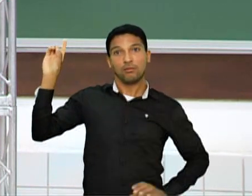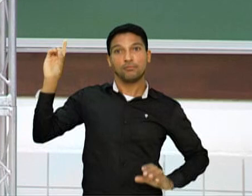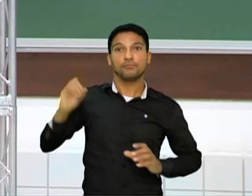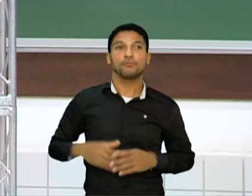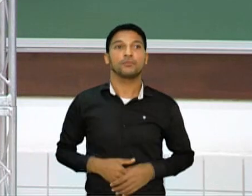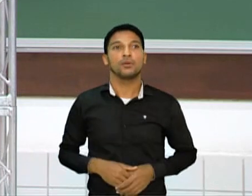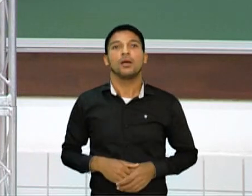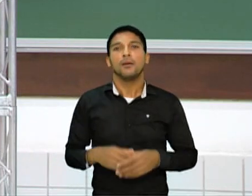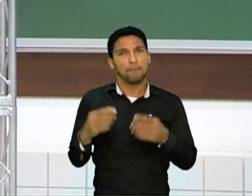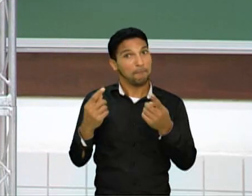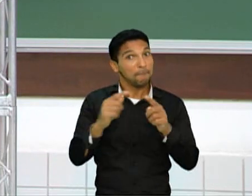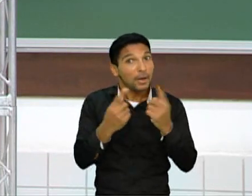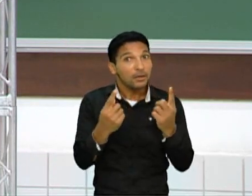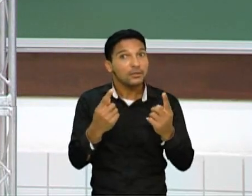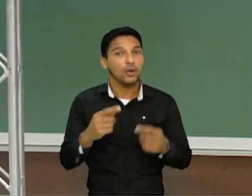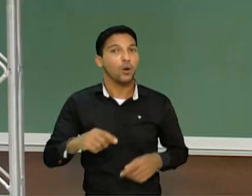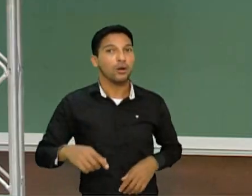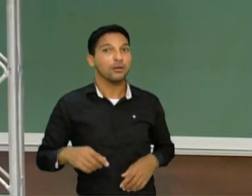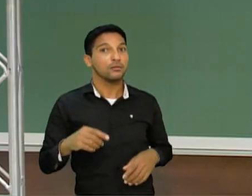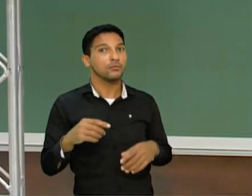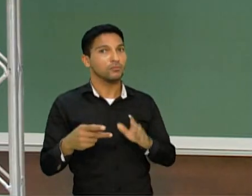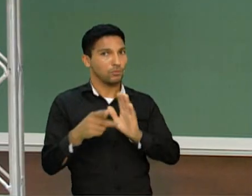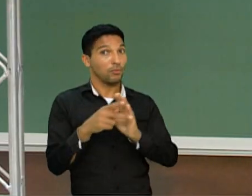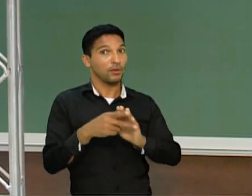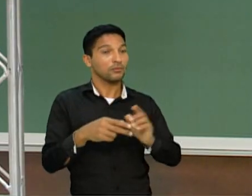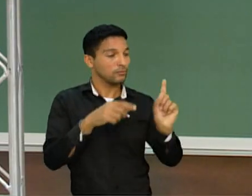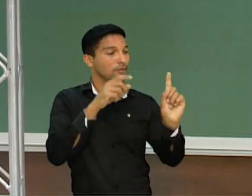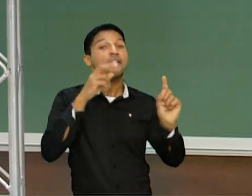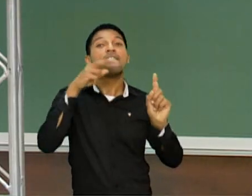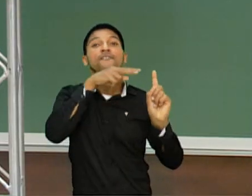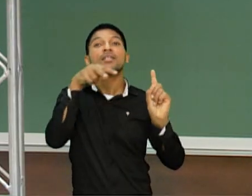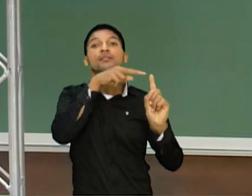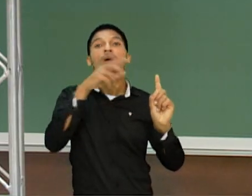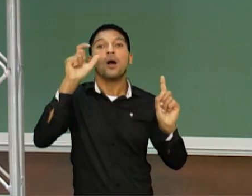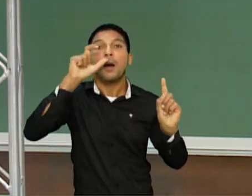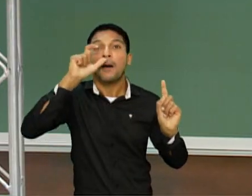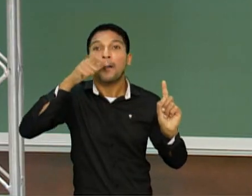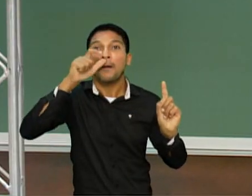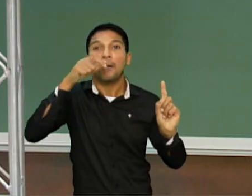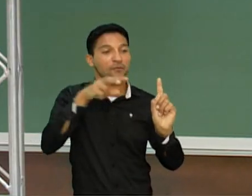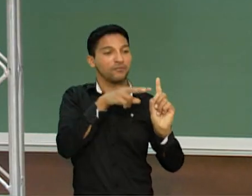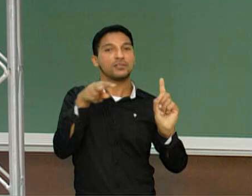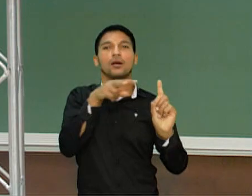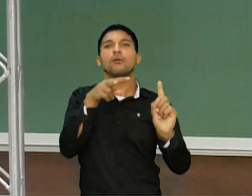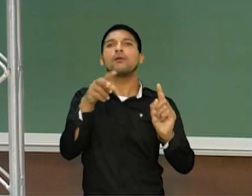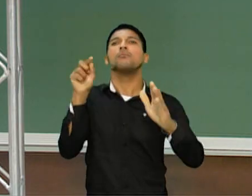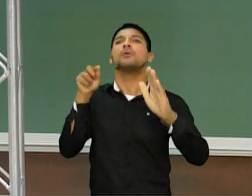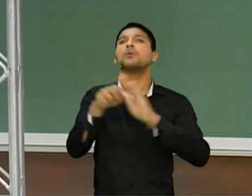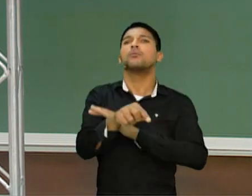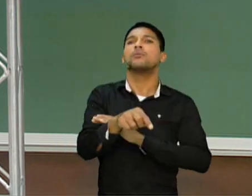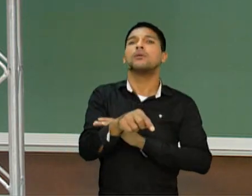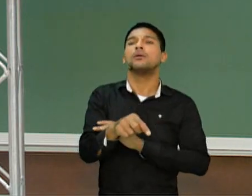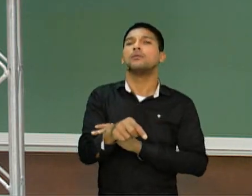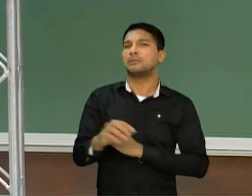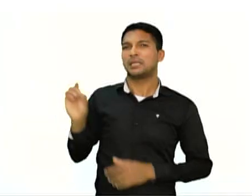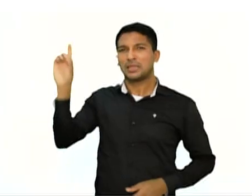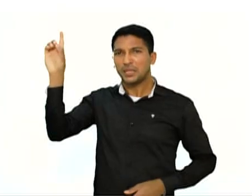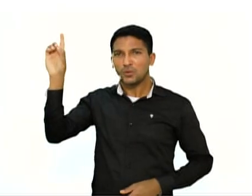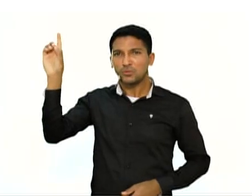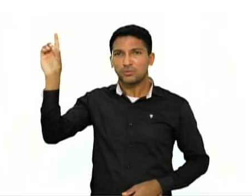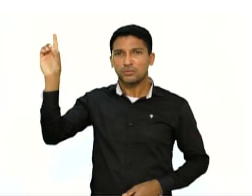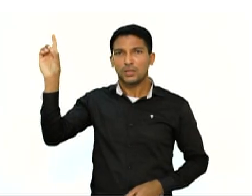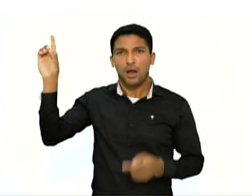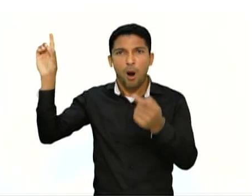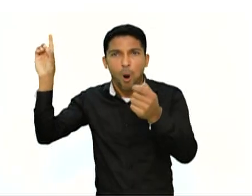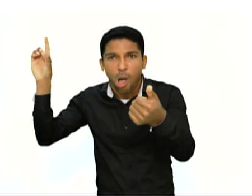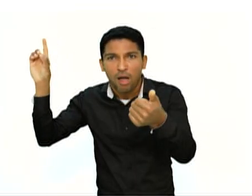não essa. Imagina aí, qual é a garantia de que Deus não é enganador? Por que